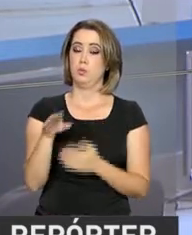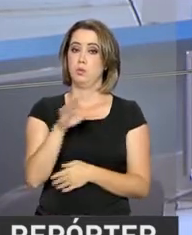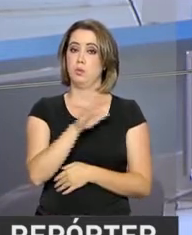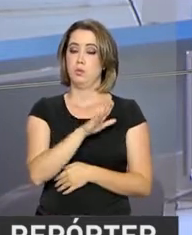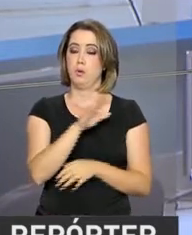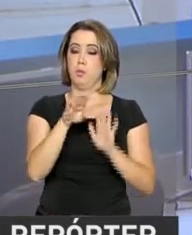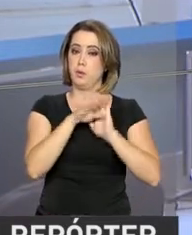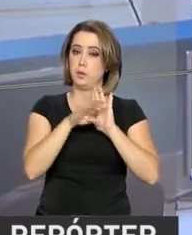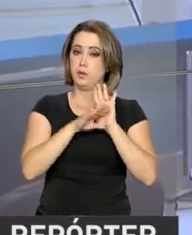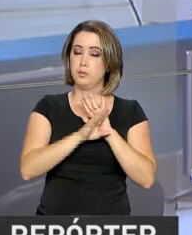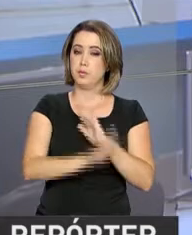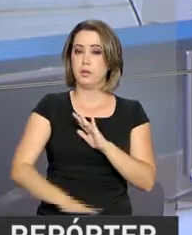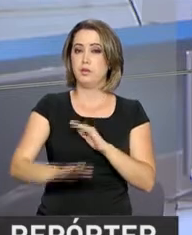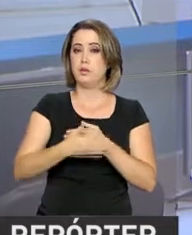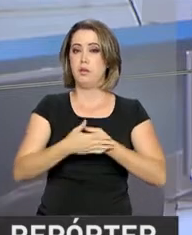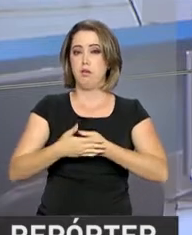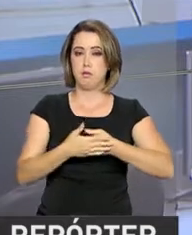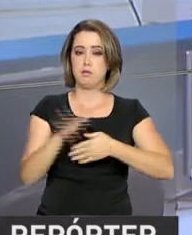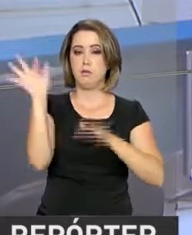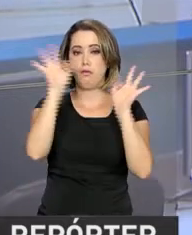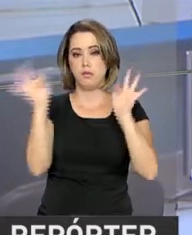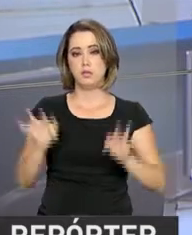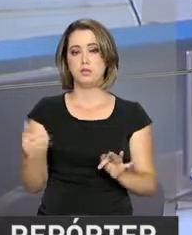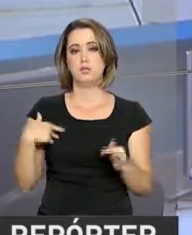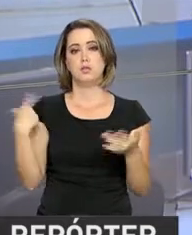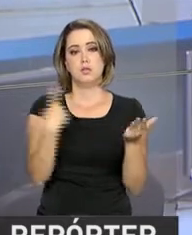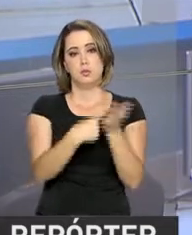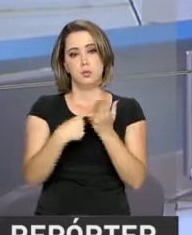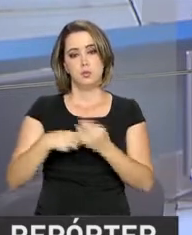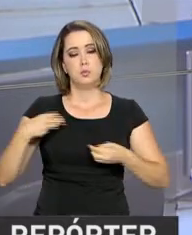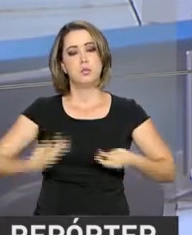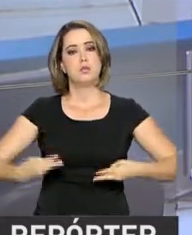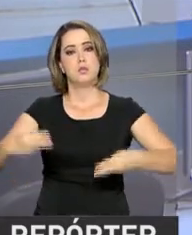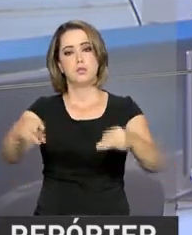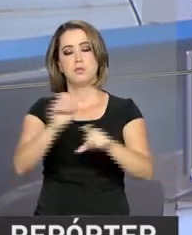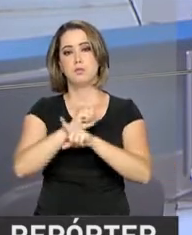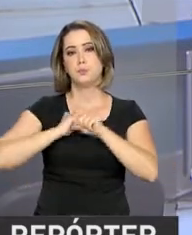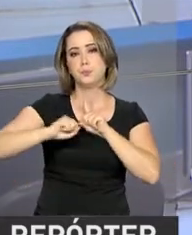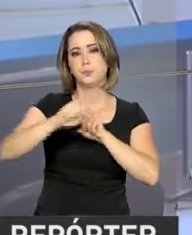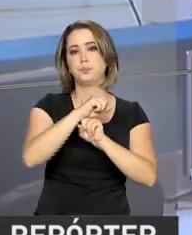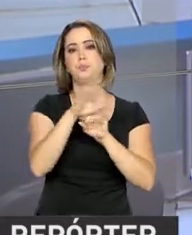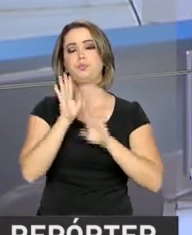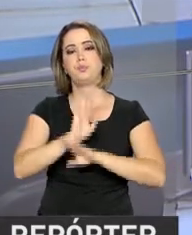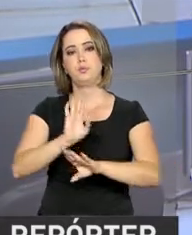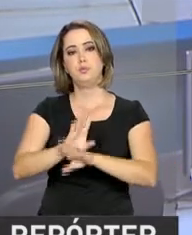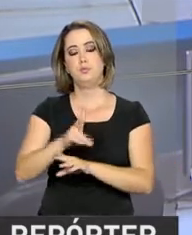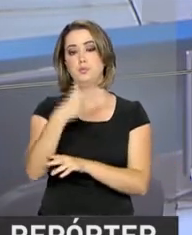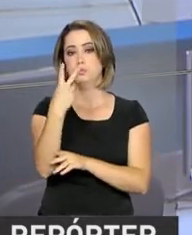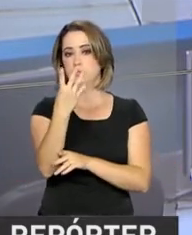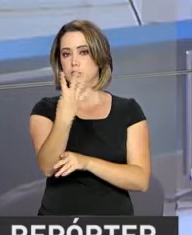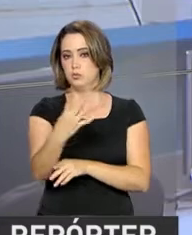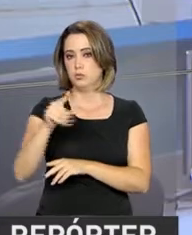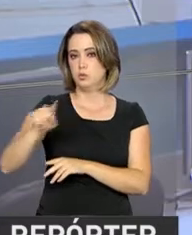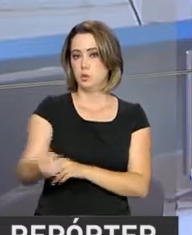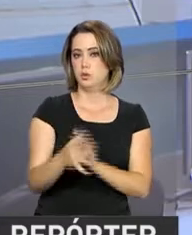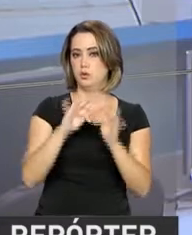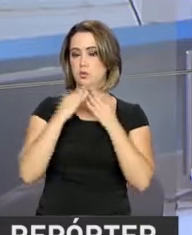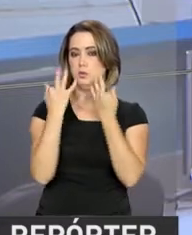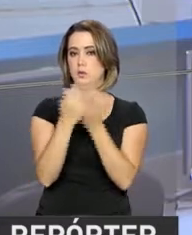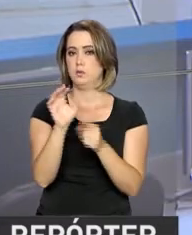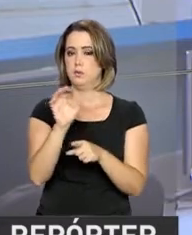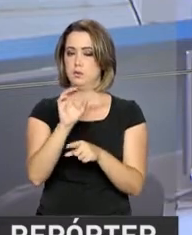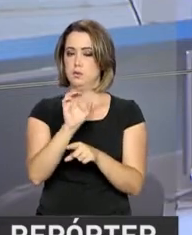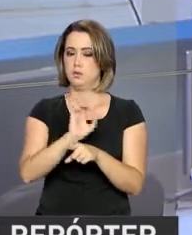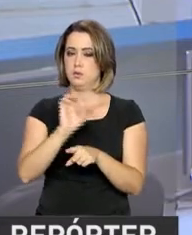feliz a parceria com o ministério do desenvolvimento social e agrário vai beneficiar 24 mil famílias no estado e